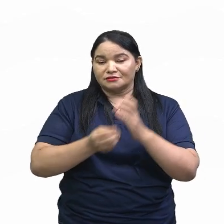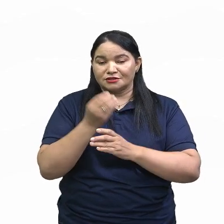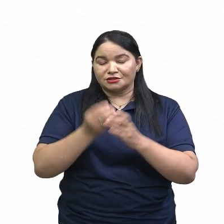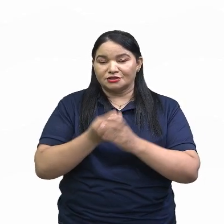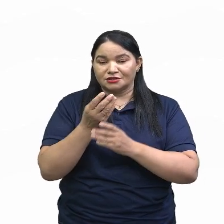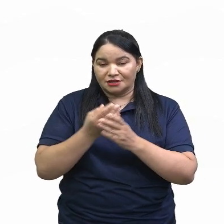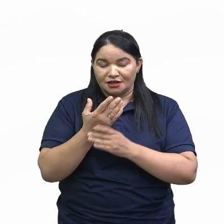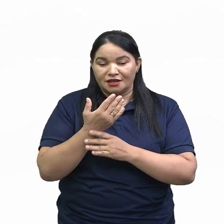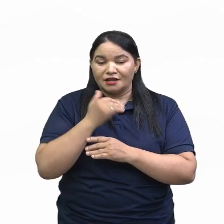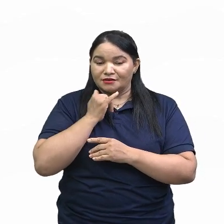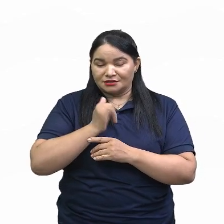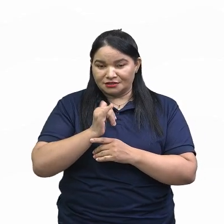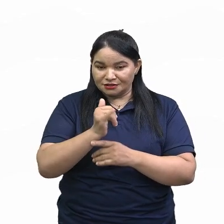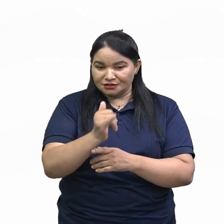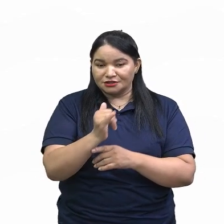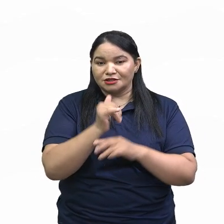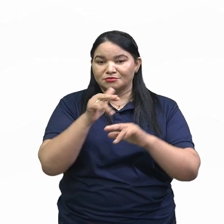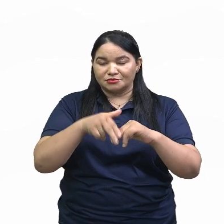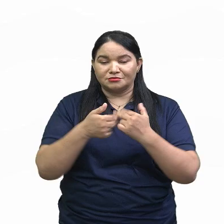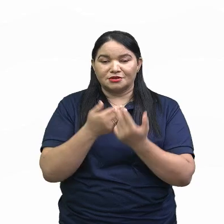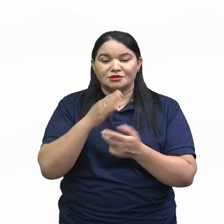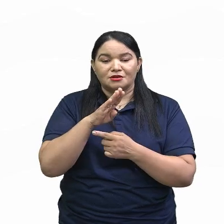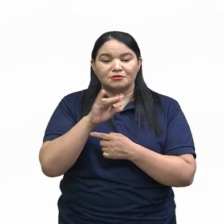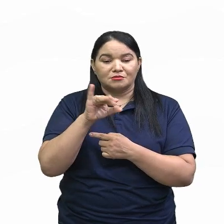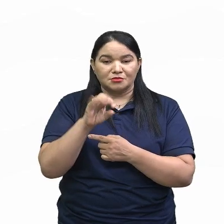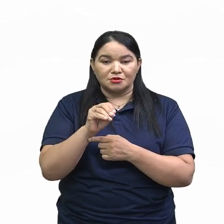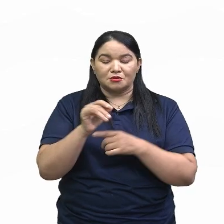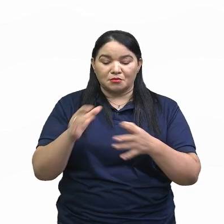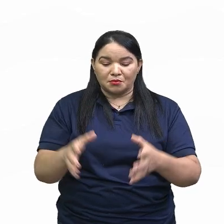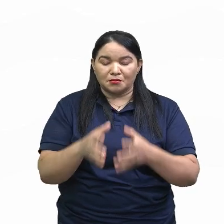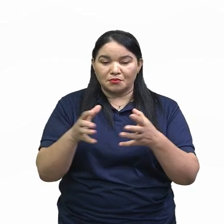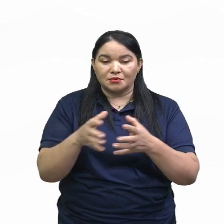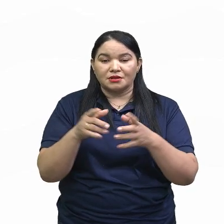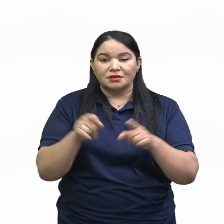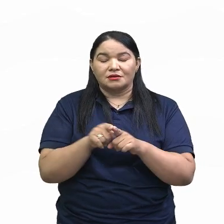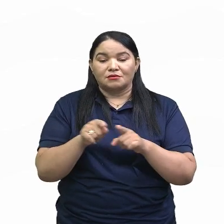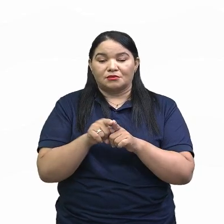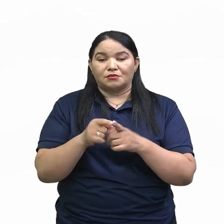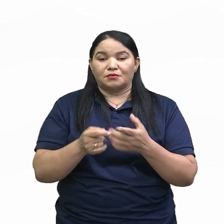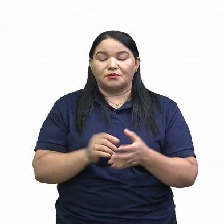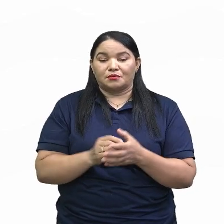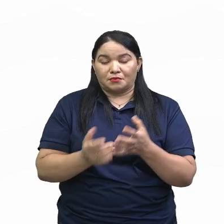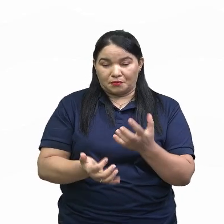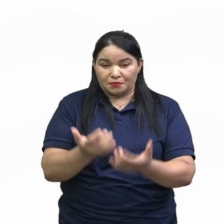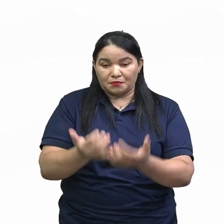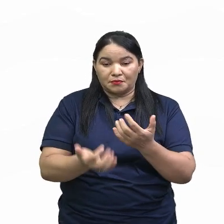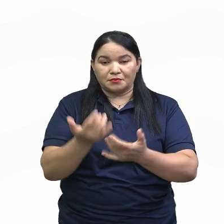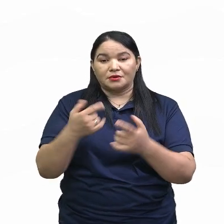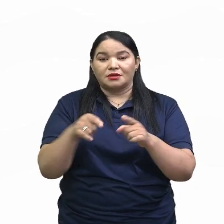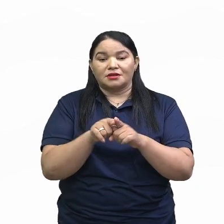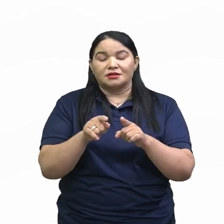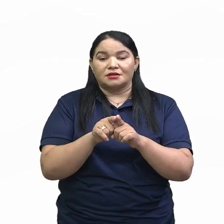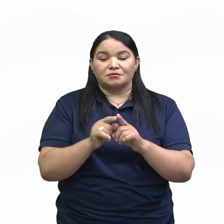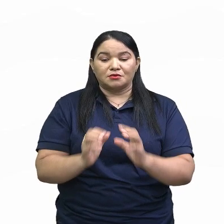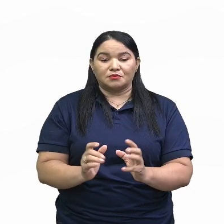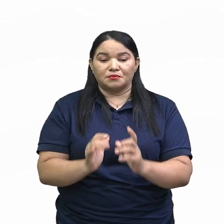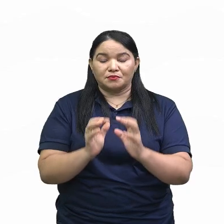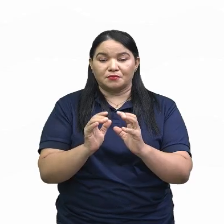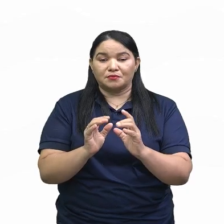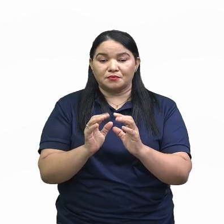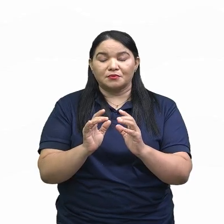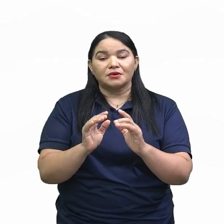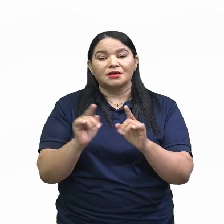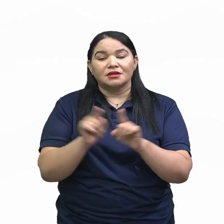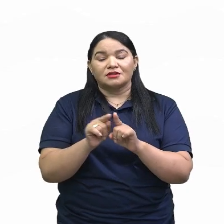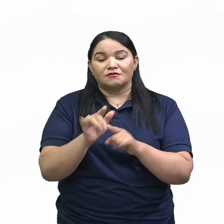energia elétrica por meio da biomassa, como a combustão direta, o processo de fermentação, que a gente vai ver que tem